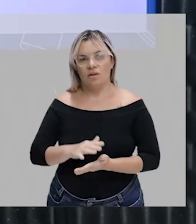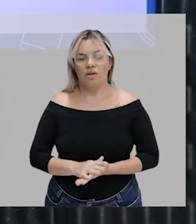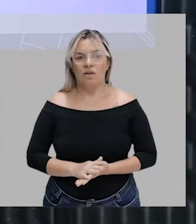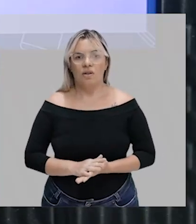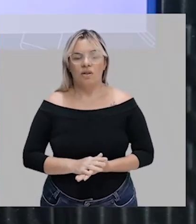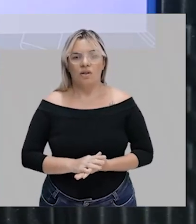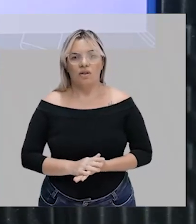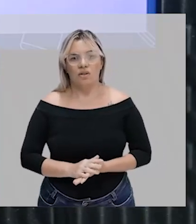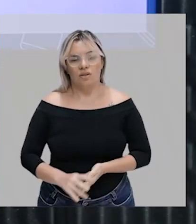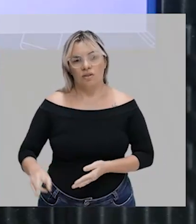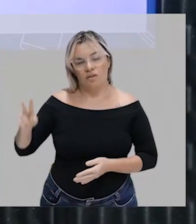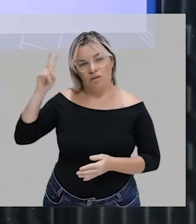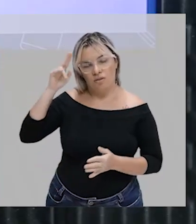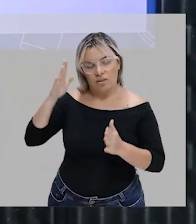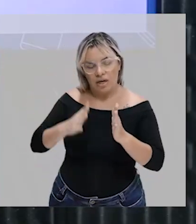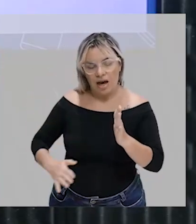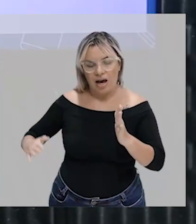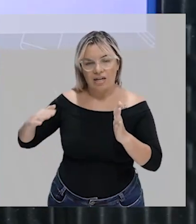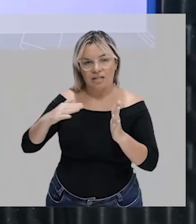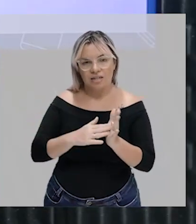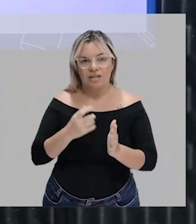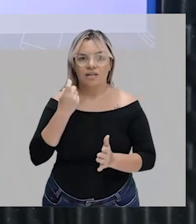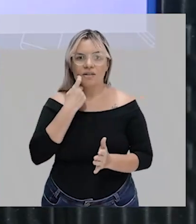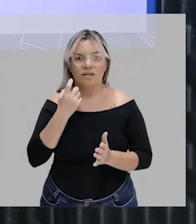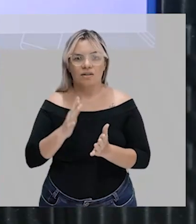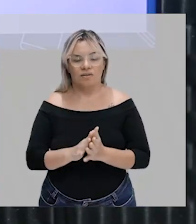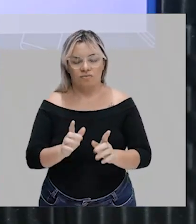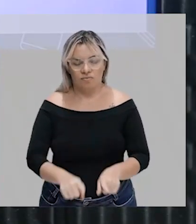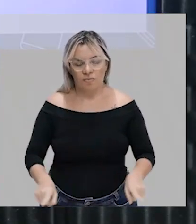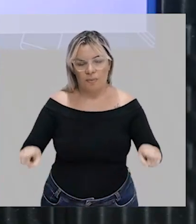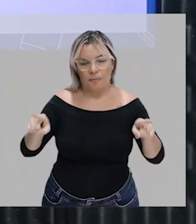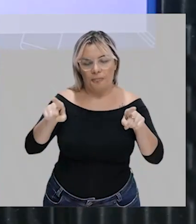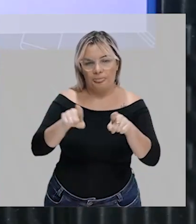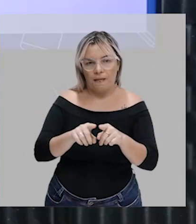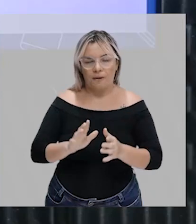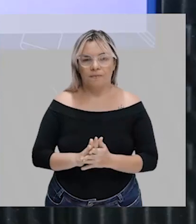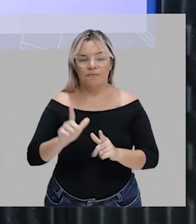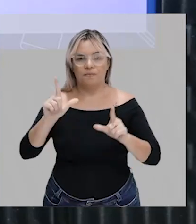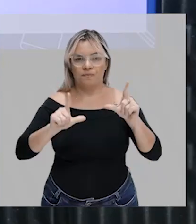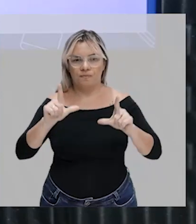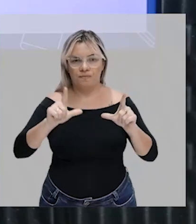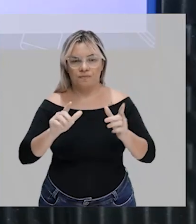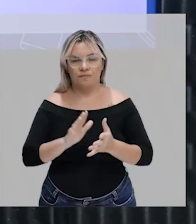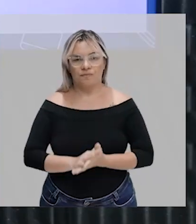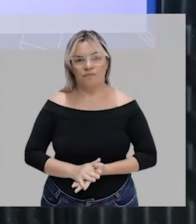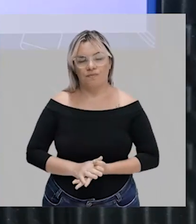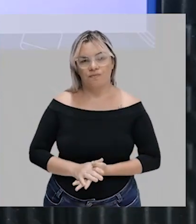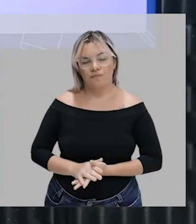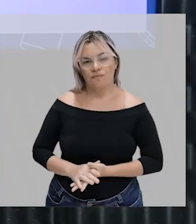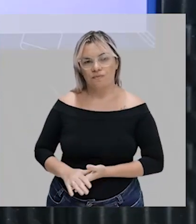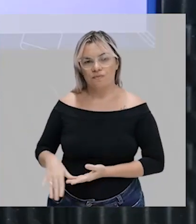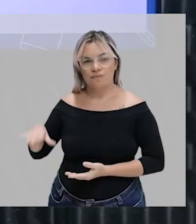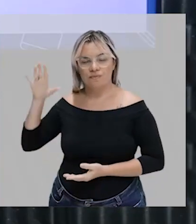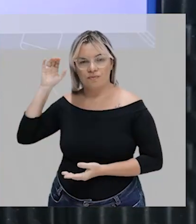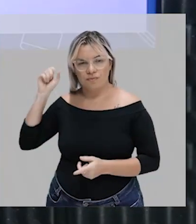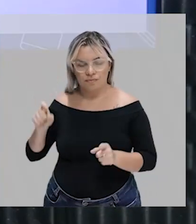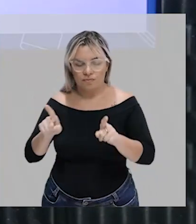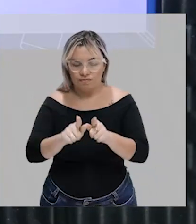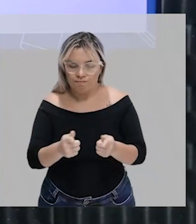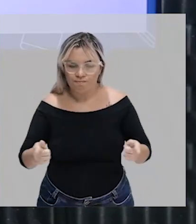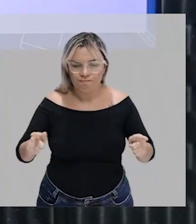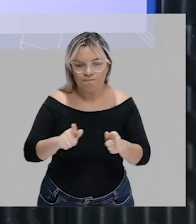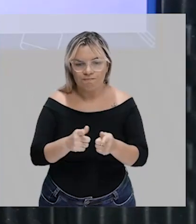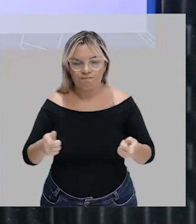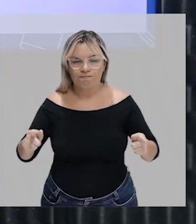sexta, tá? E também, gente, assistindo e ouvindo músicas em